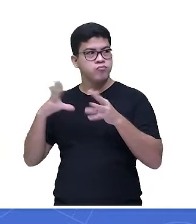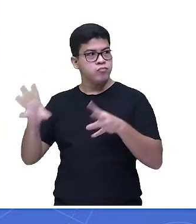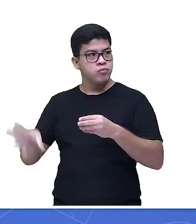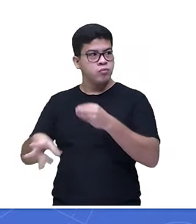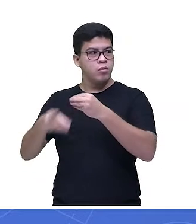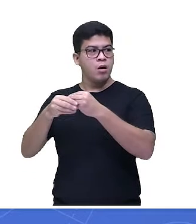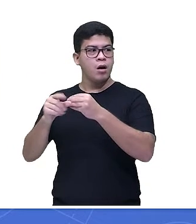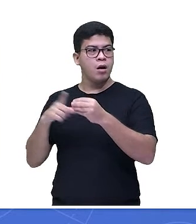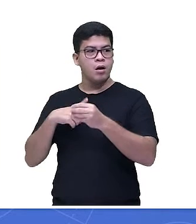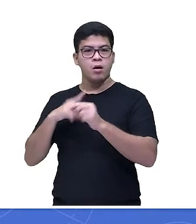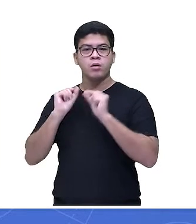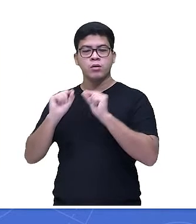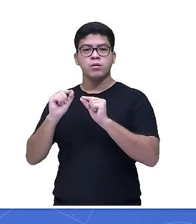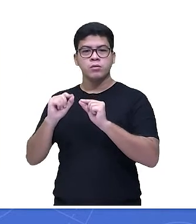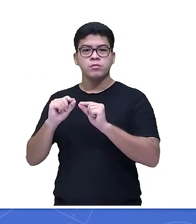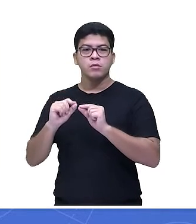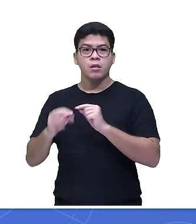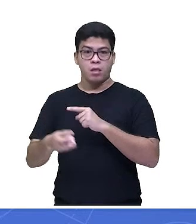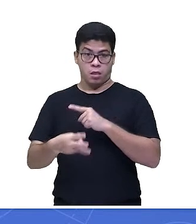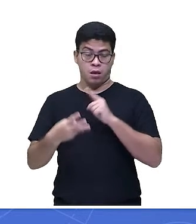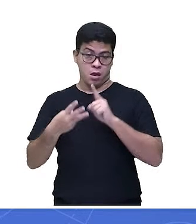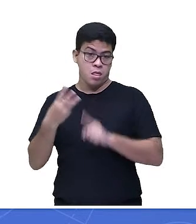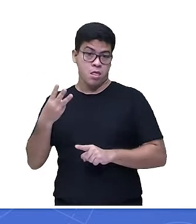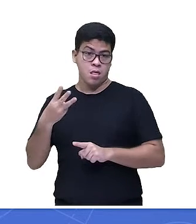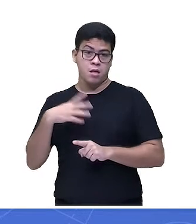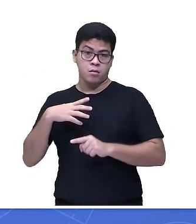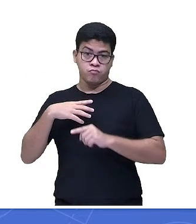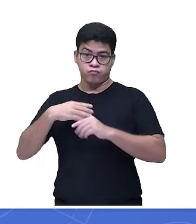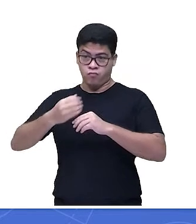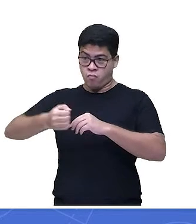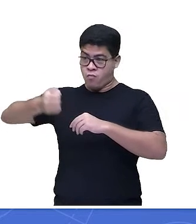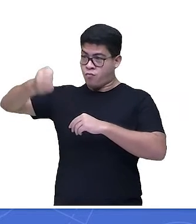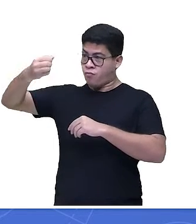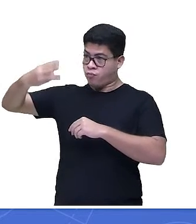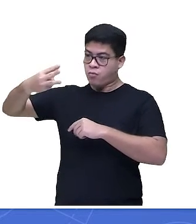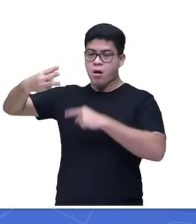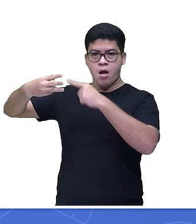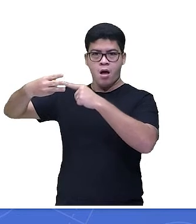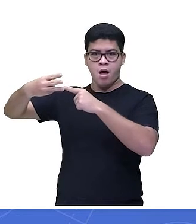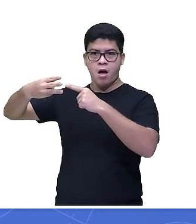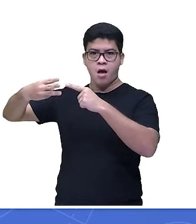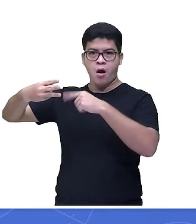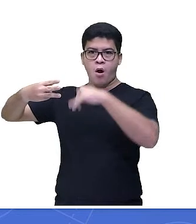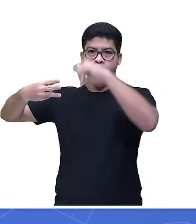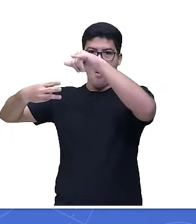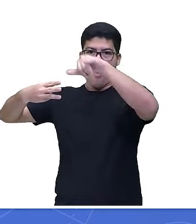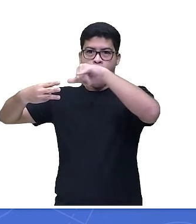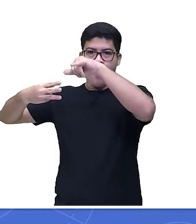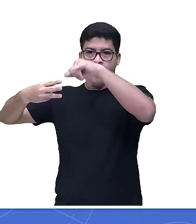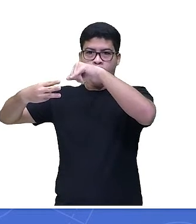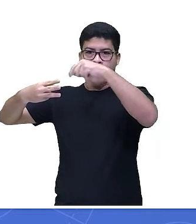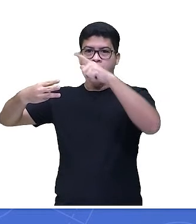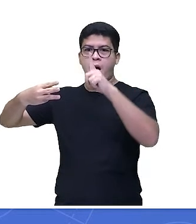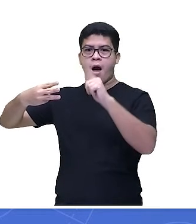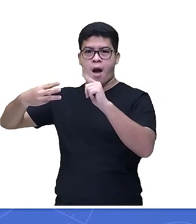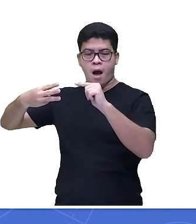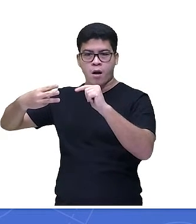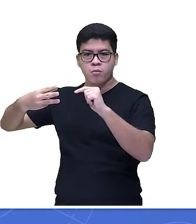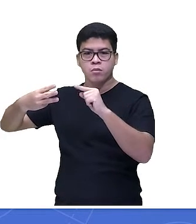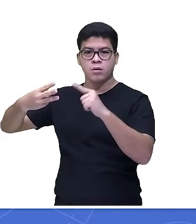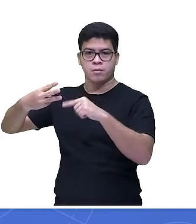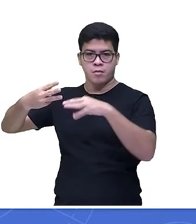tenho 3 fases. Então, o aspecto visual me ajuda aqui a definir esses níveis de separação.